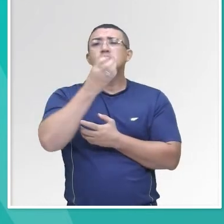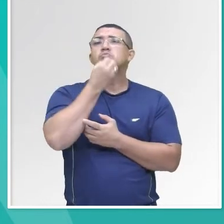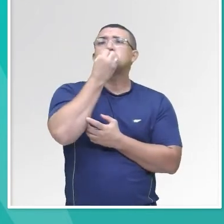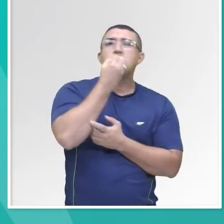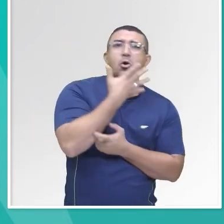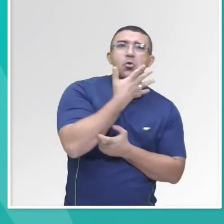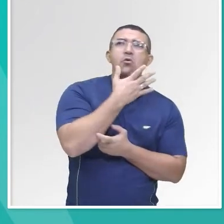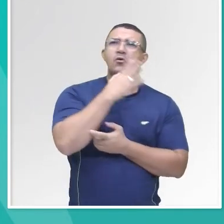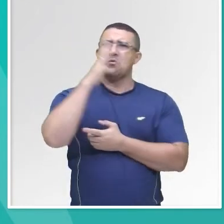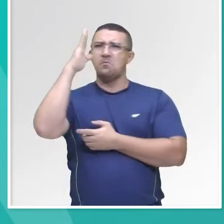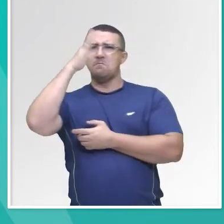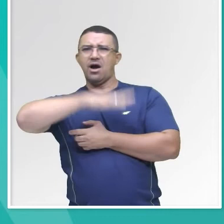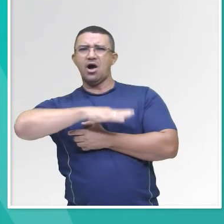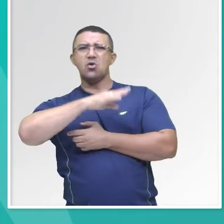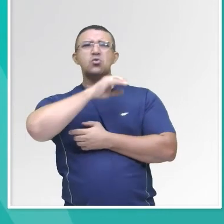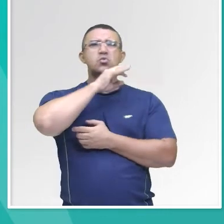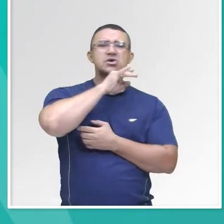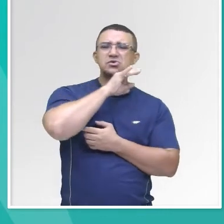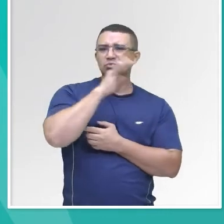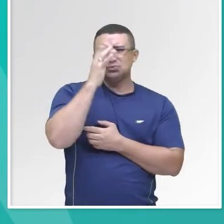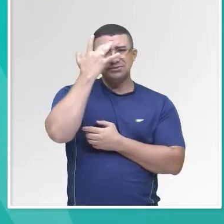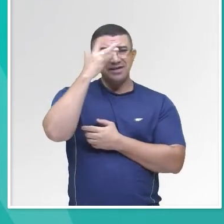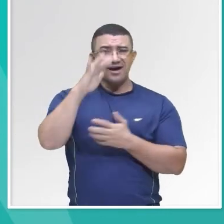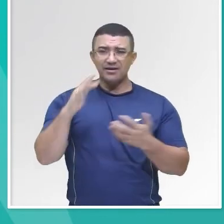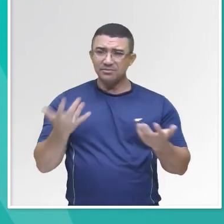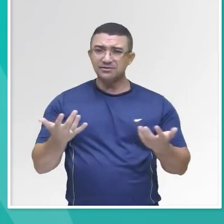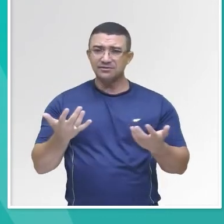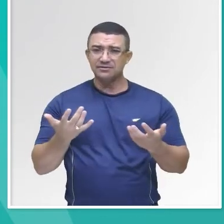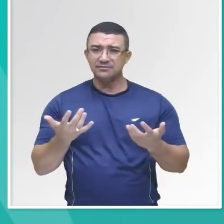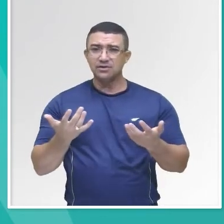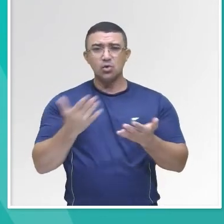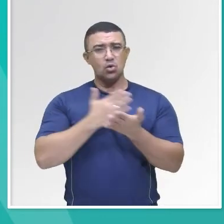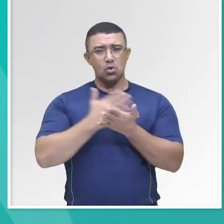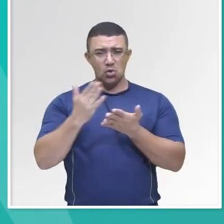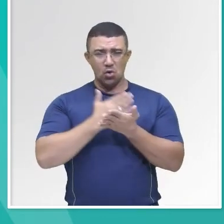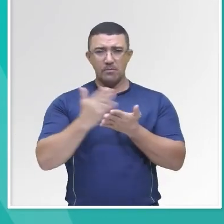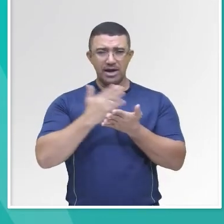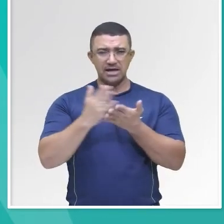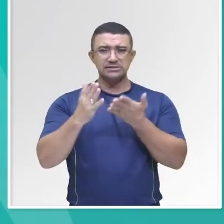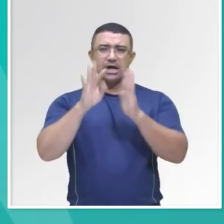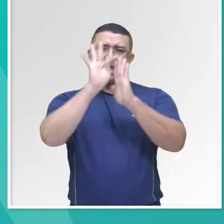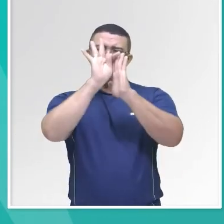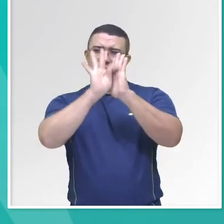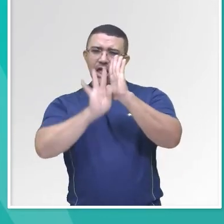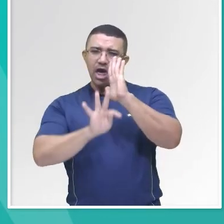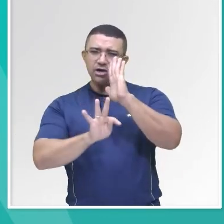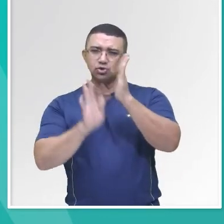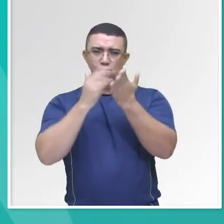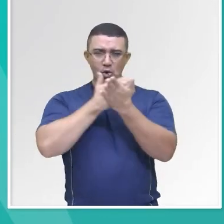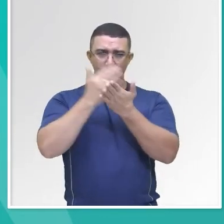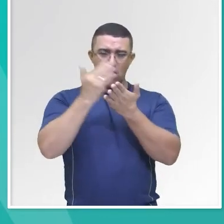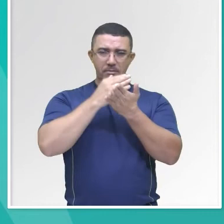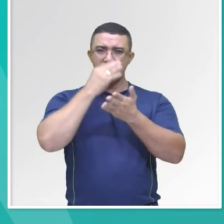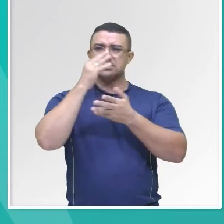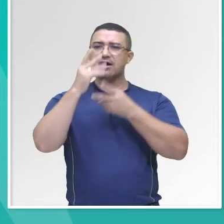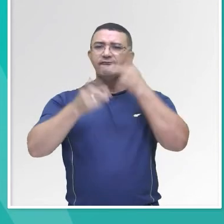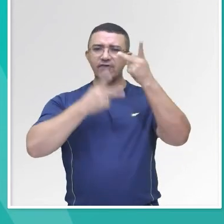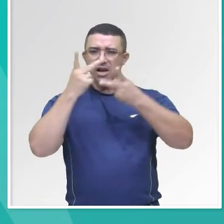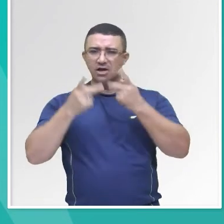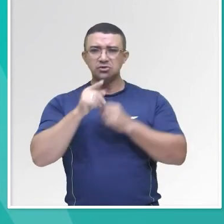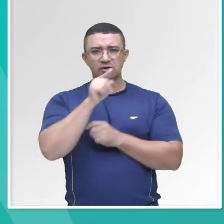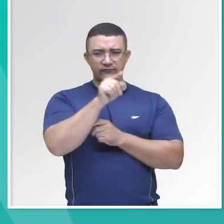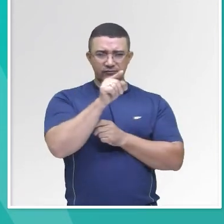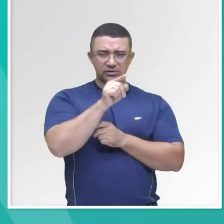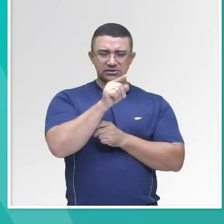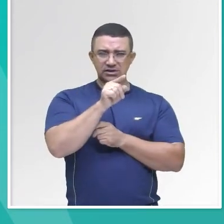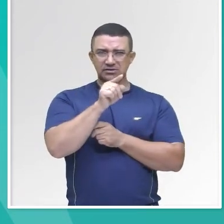né? Então ele faz esse questionamento, ele inicia, fazendo isso aqui. Você também, leva